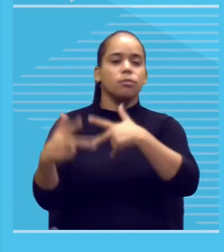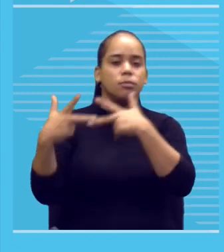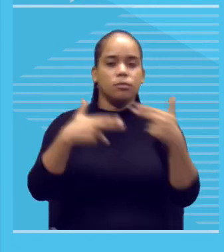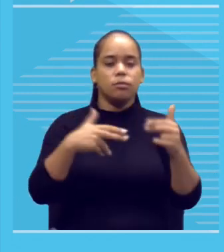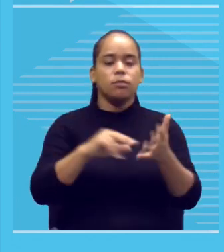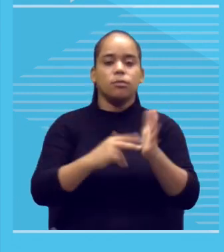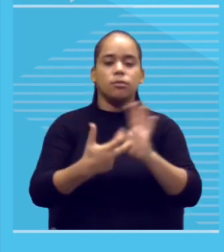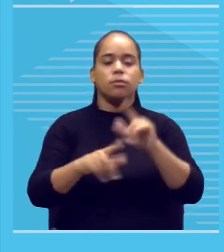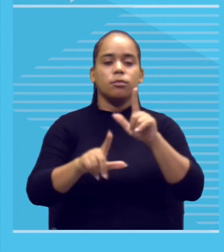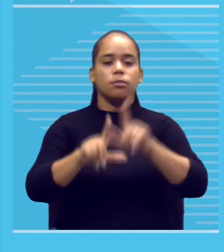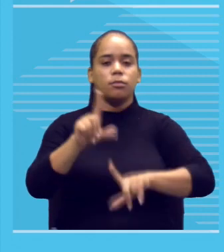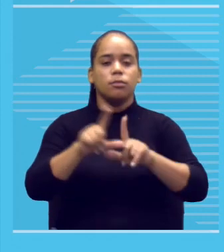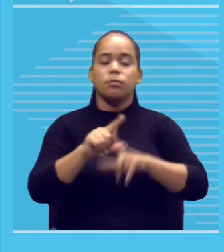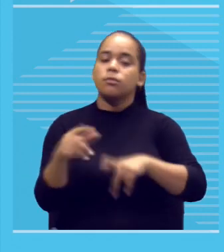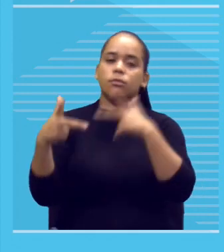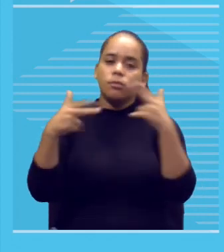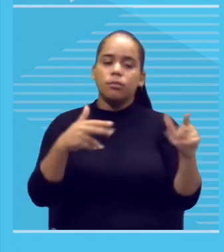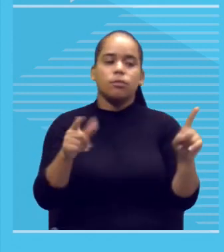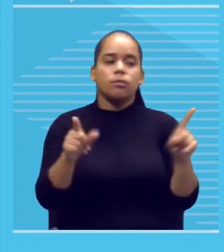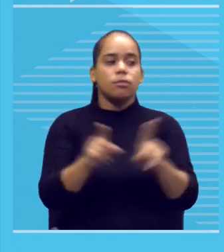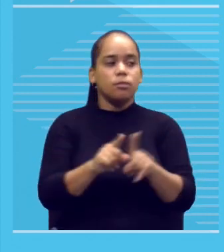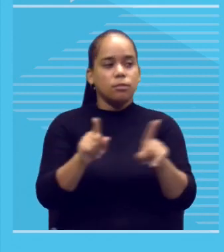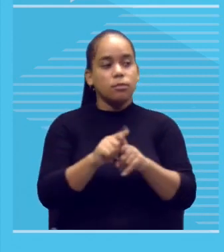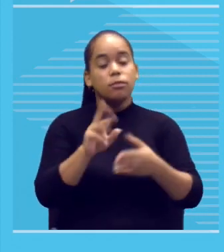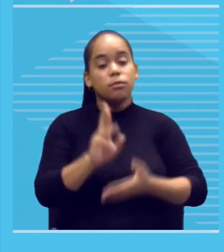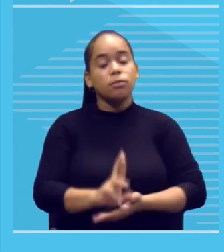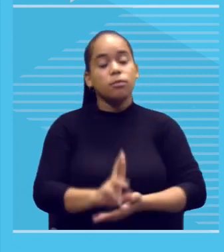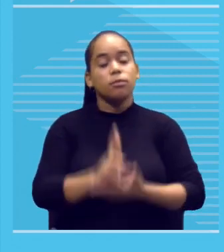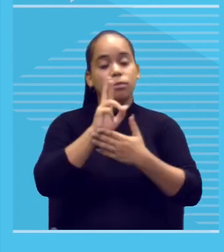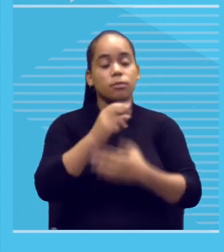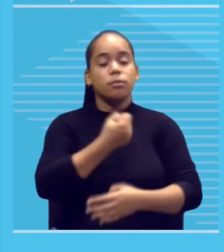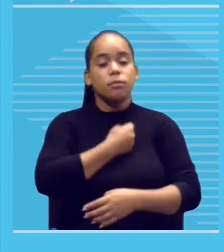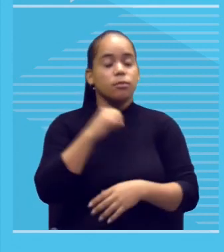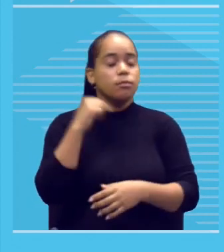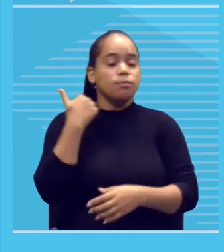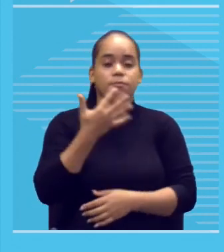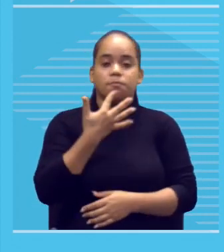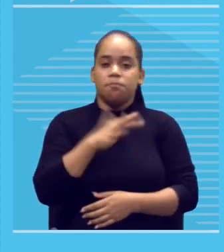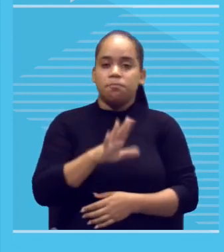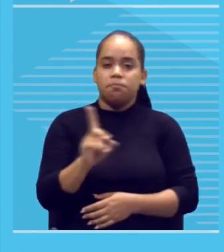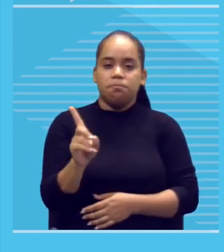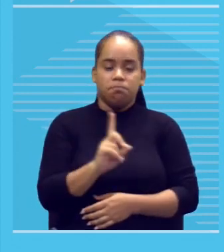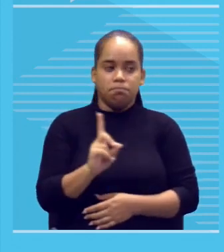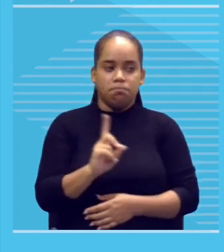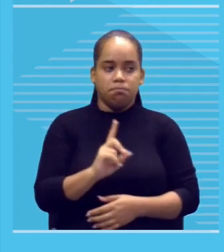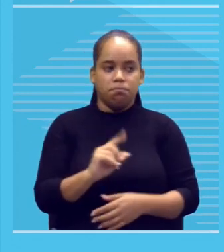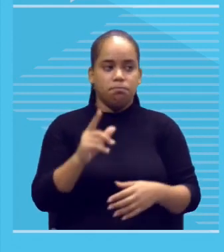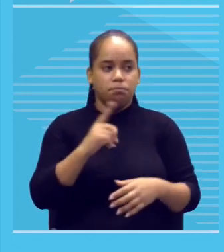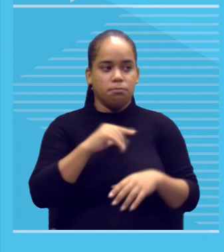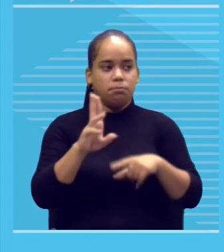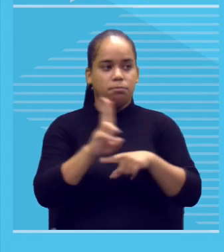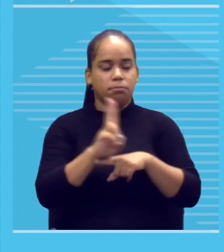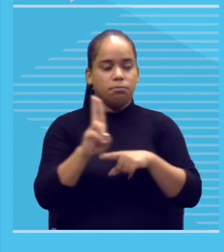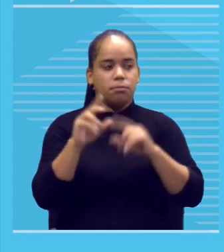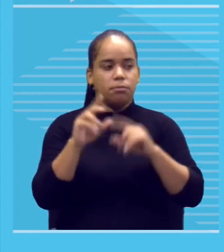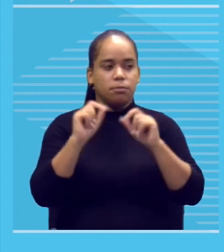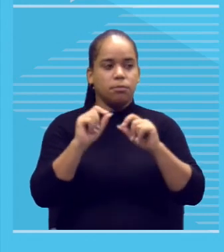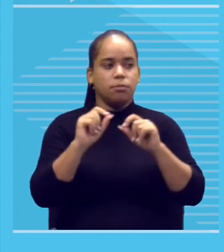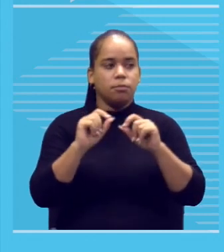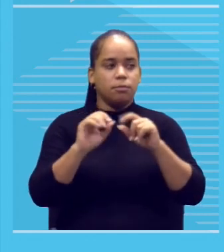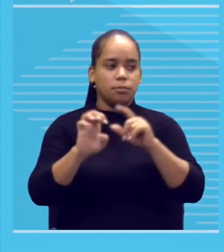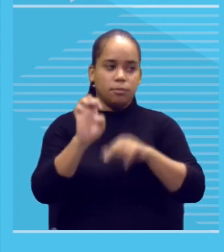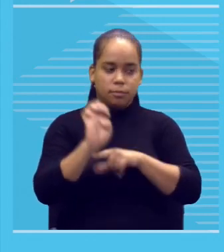dessa letra é o mesmo que representar um número que eu não conheço né Vamos chamar de é